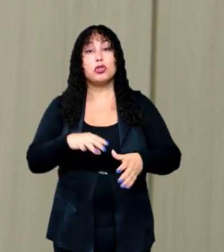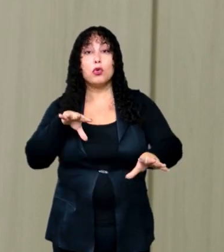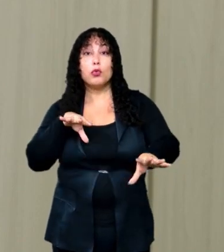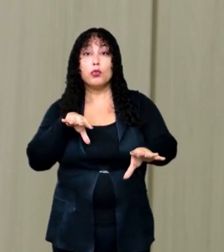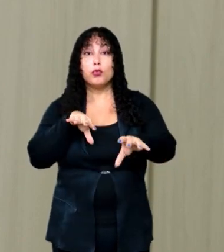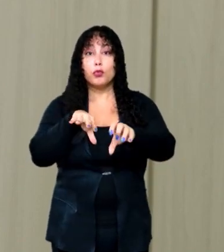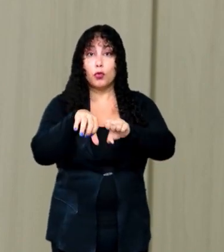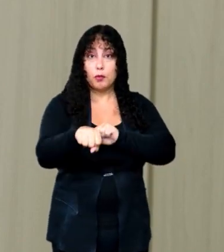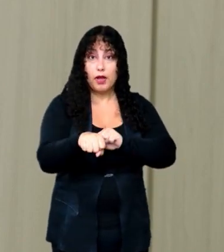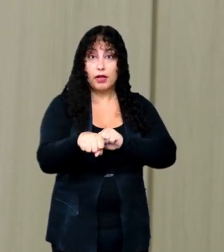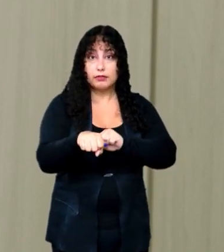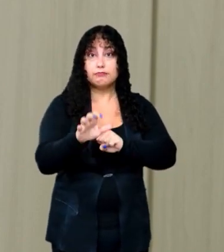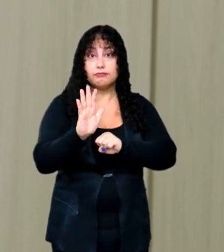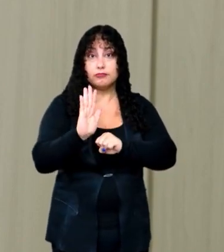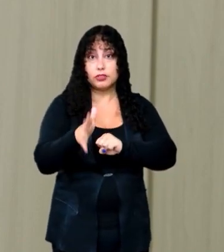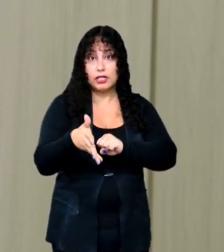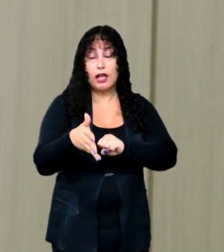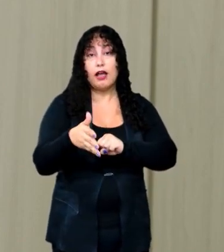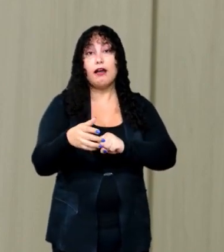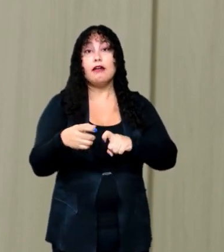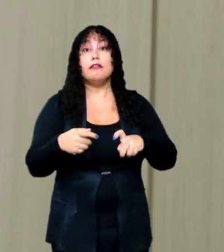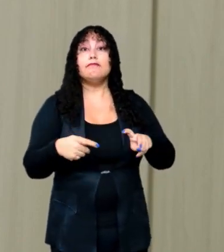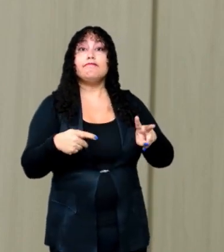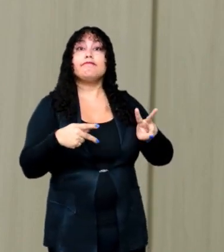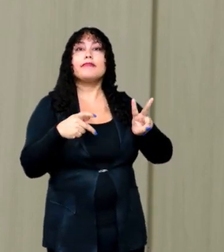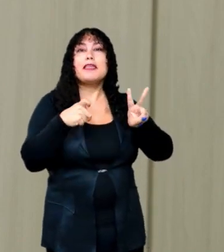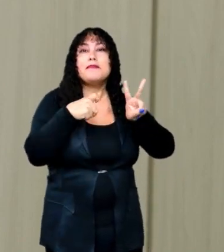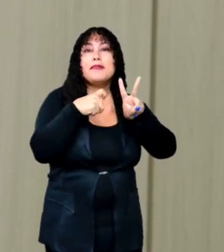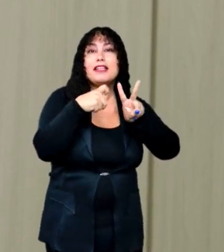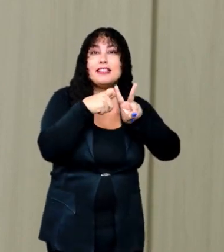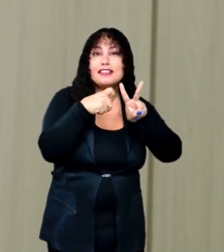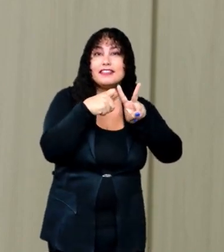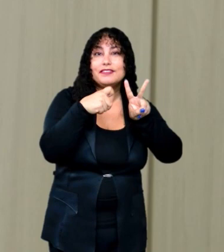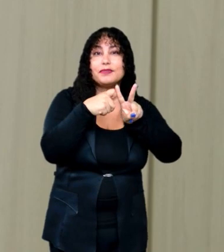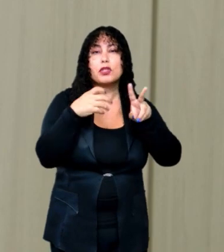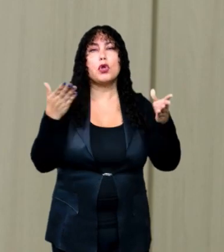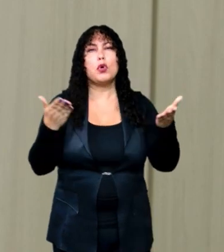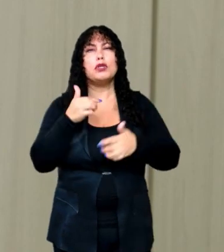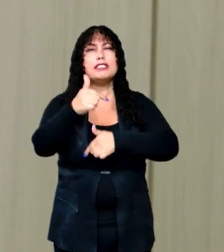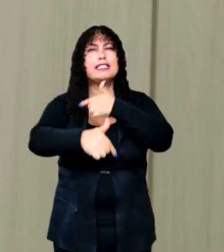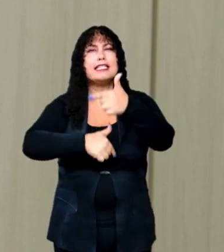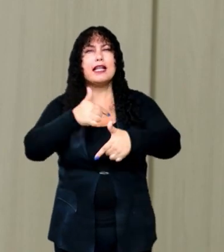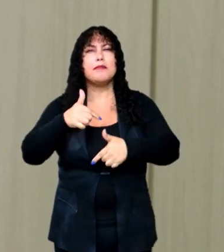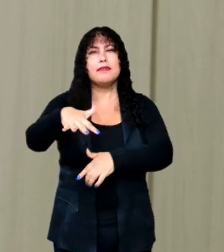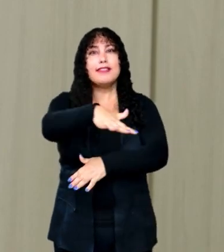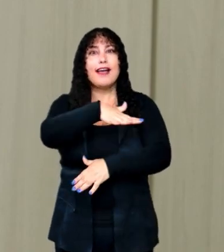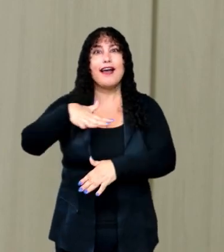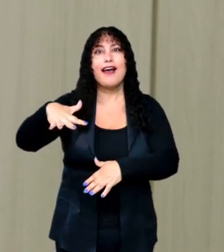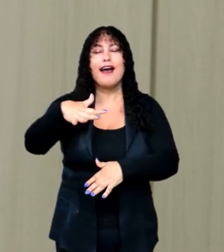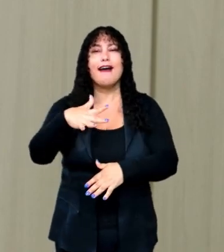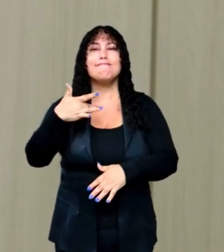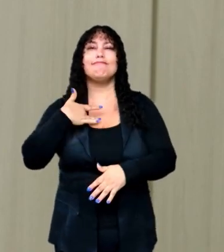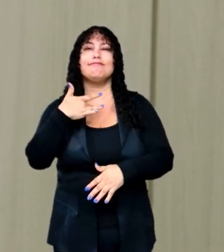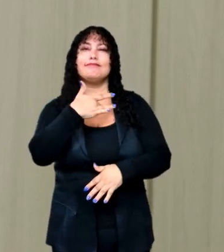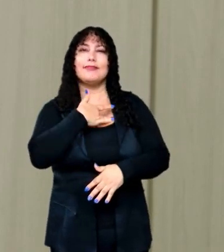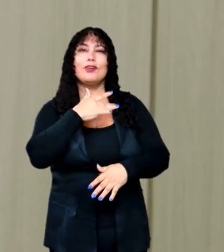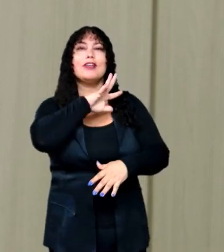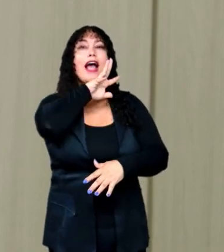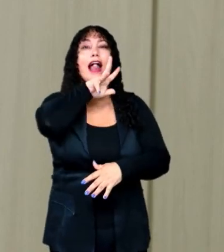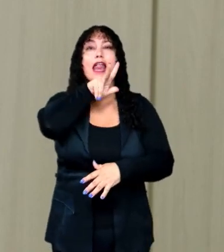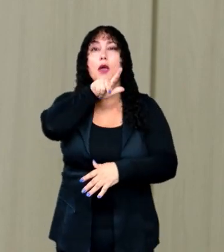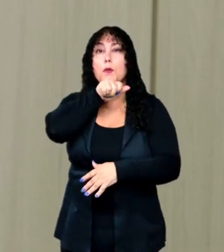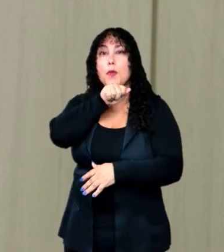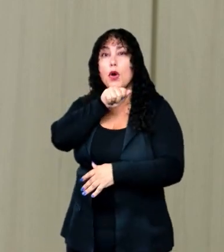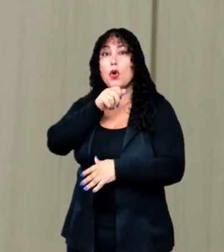formada, né, em medicina veterinária, como a Ana disse, e atuo há muitos anos já nessa área de bem-estar animal. E